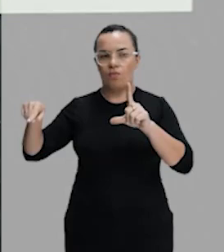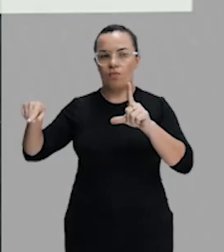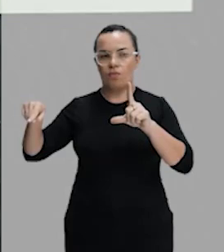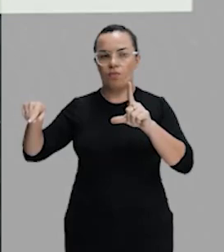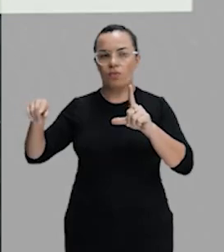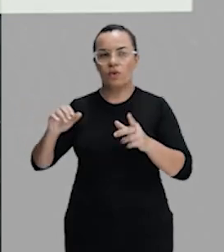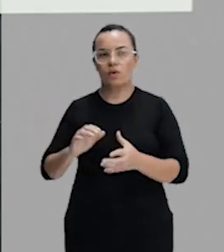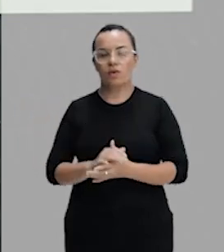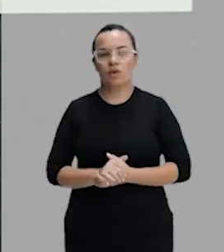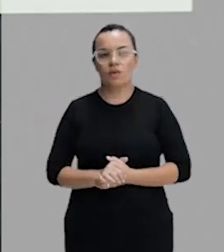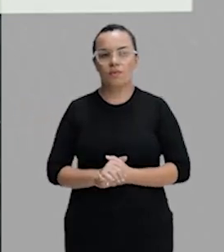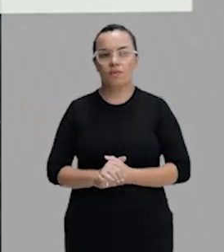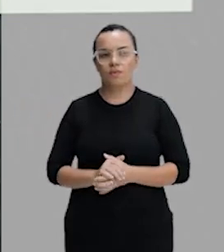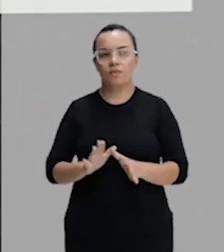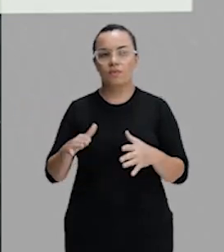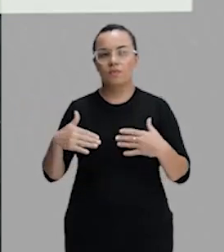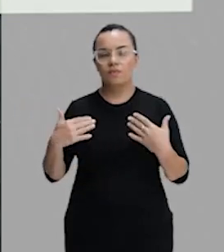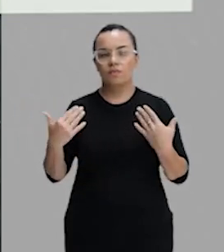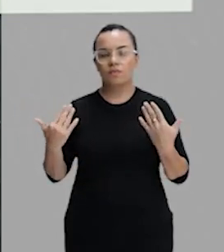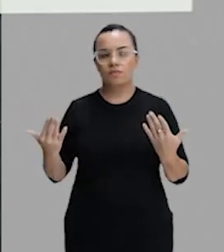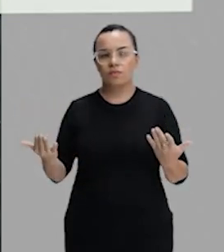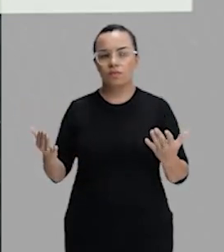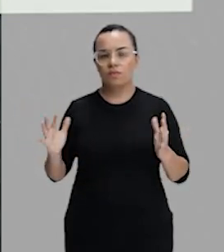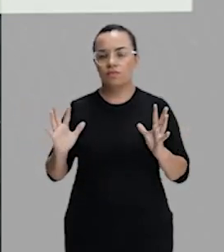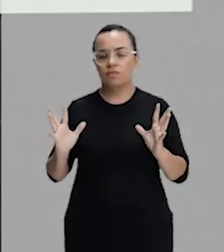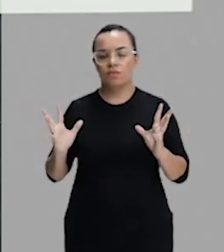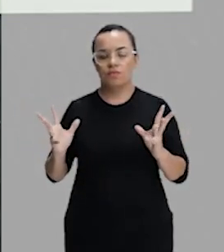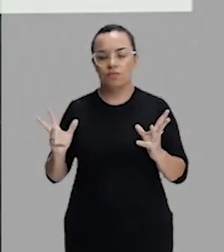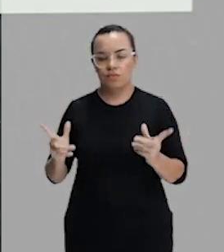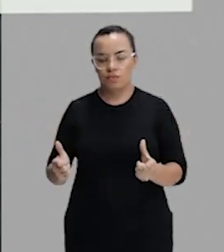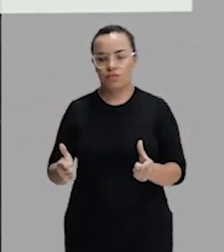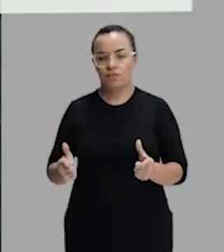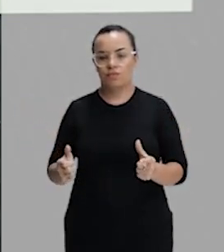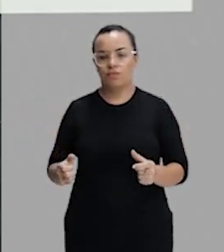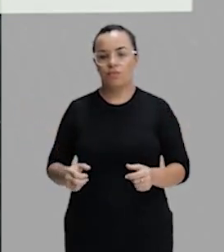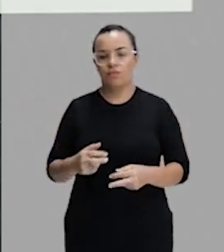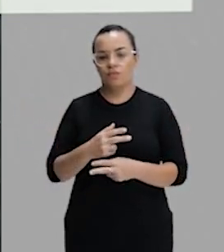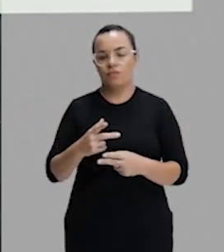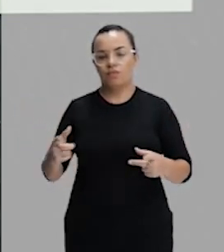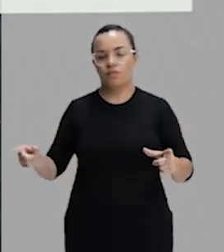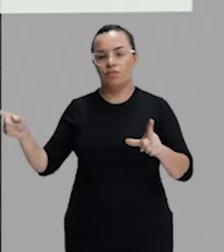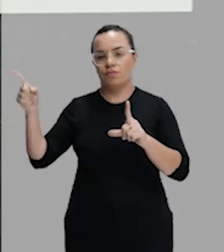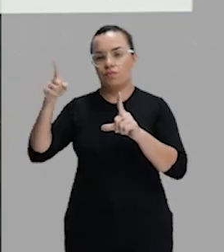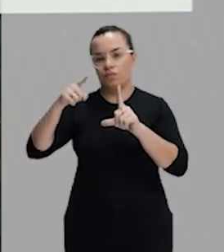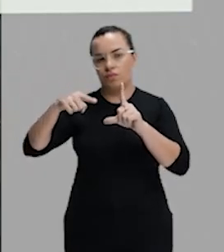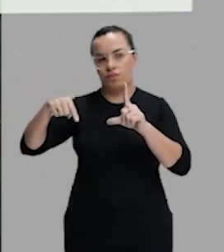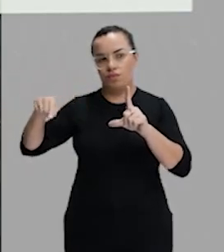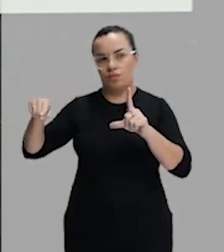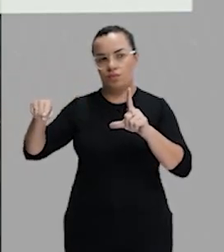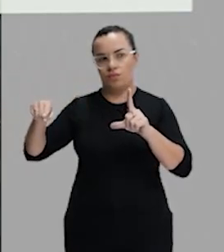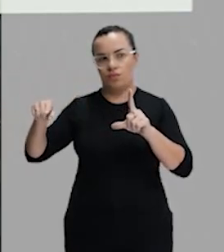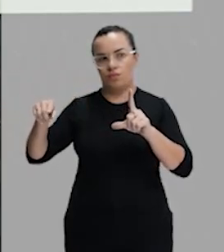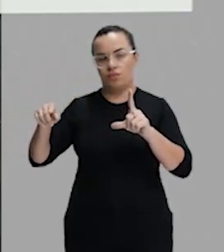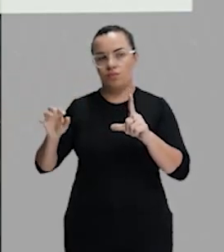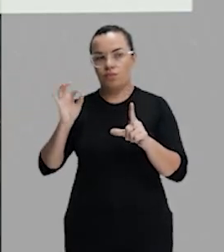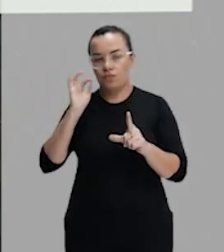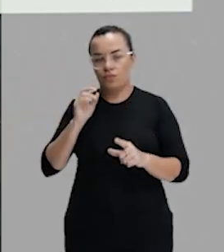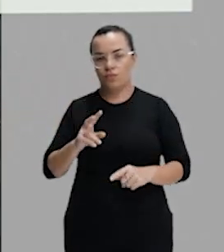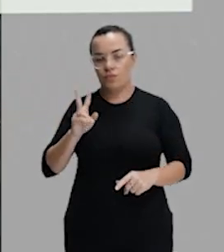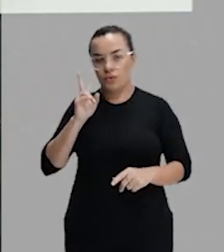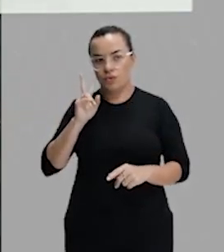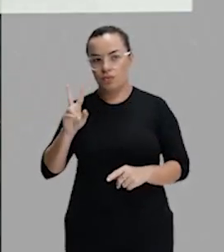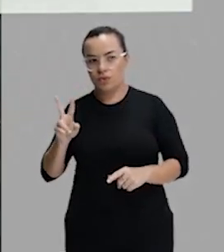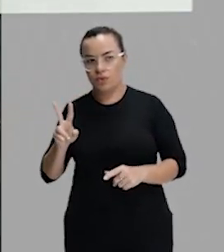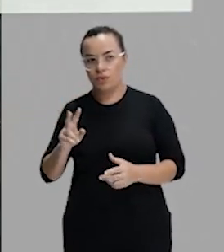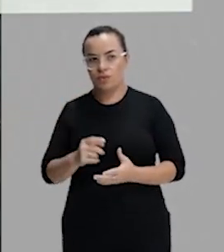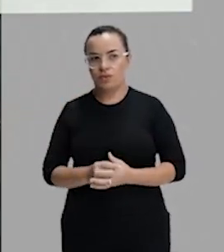essa parábola. Né? Quais são os elementos, todos os elementos que compõem essa parábola. Então, esse ponto aqui, V,